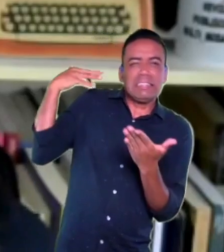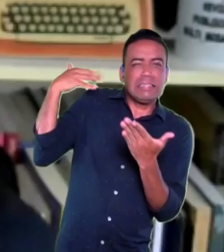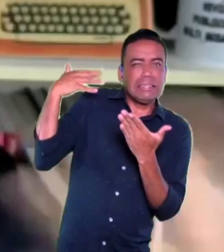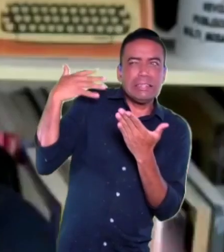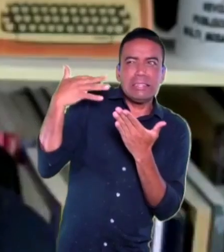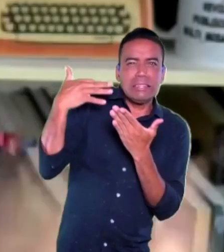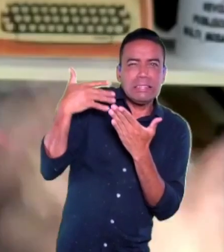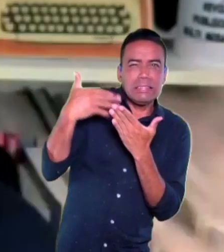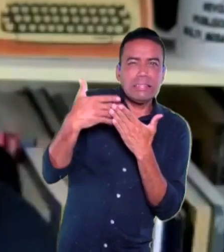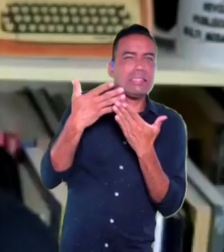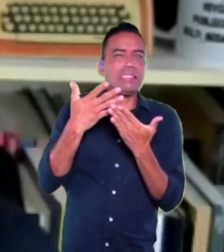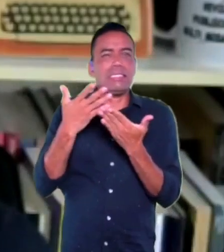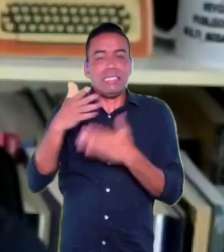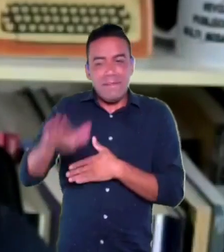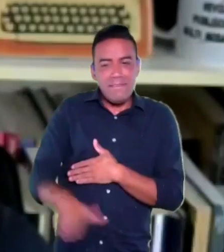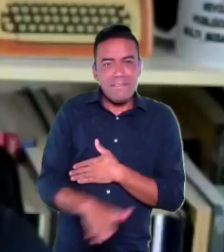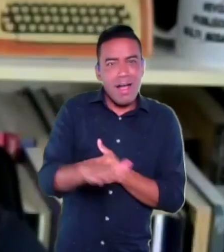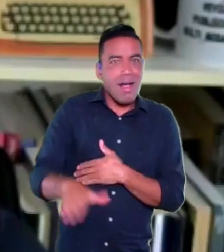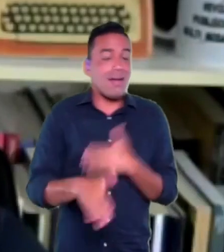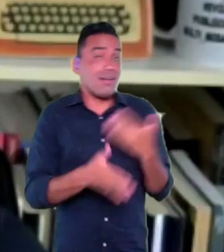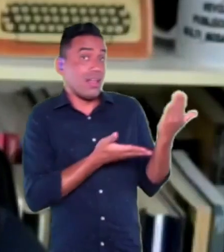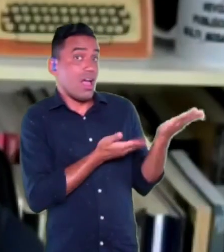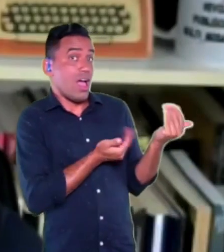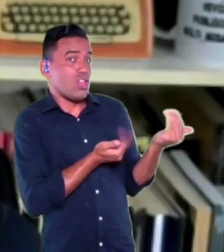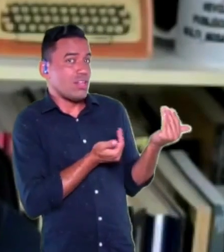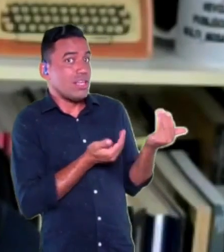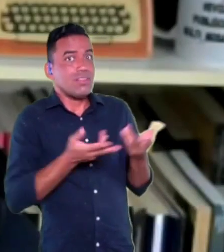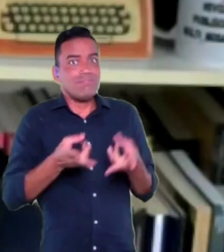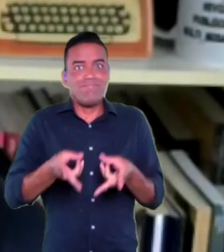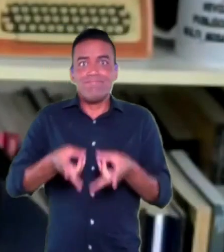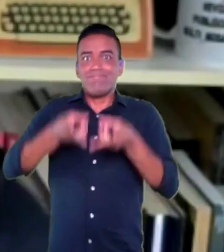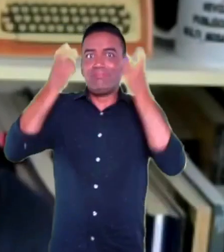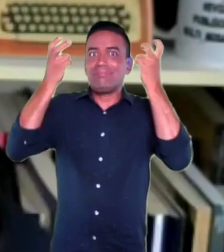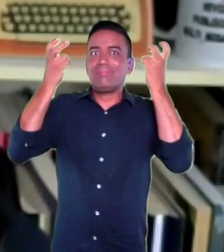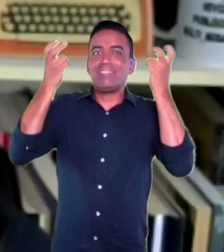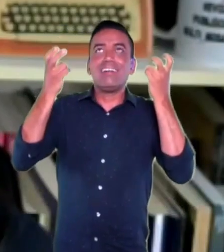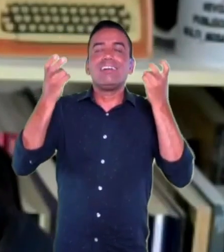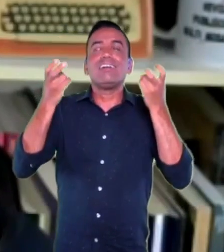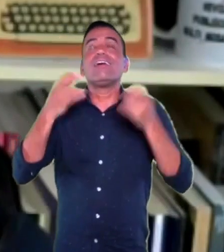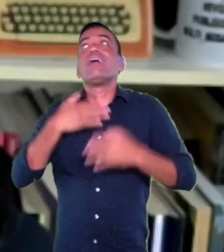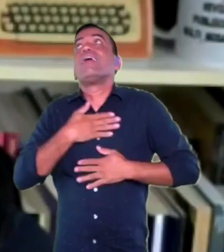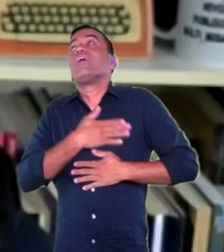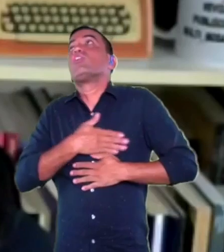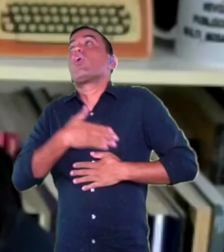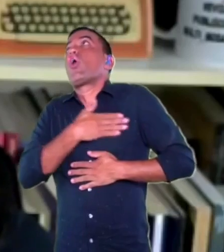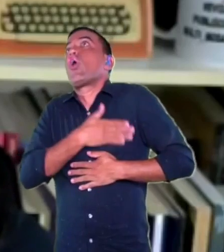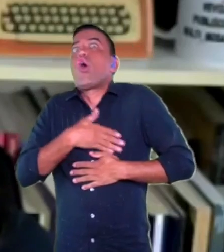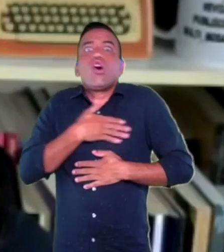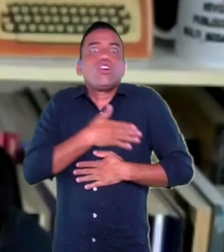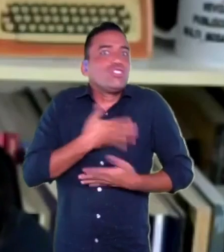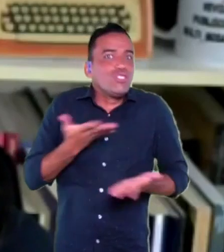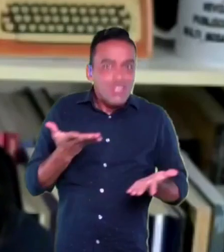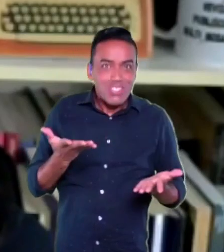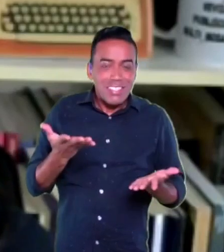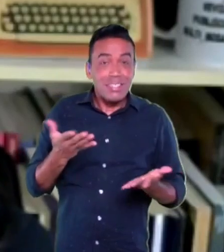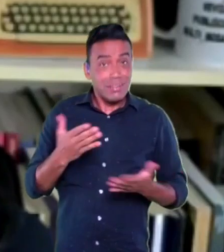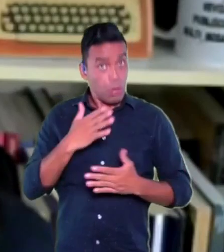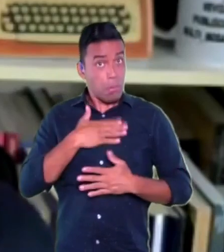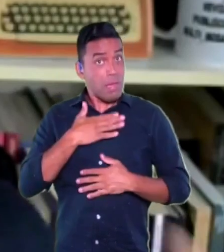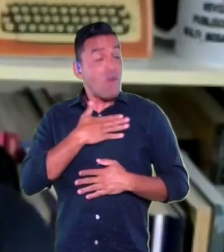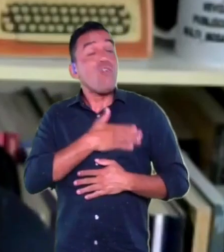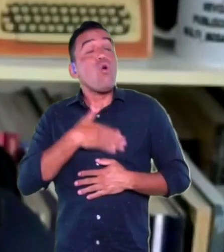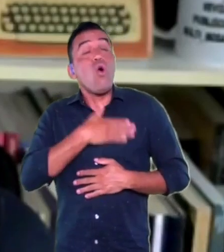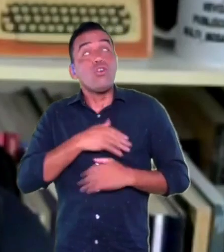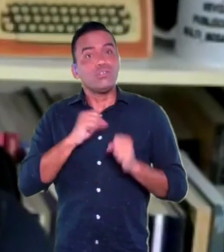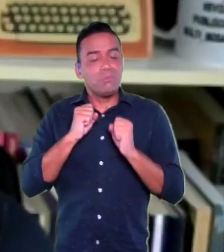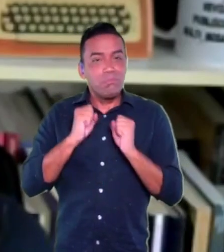Geralmente, na infância, na adolescência, você já percebe que tem um gosto por aquilo. O meu gosto pode ter um